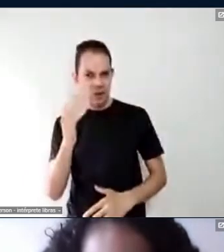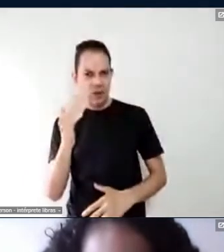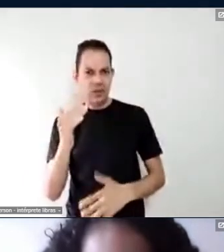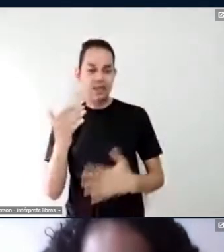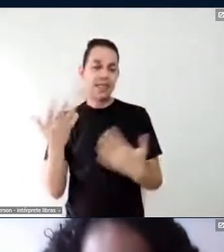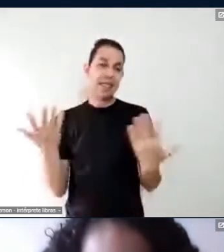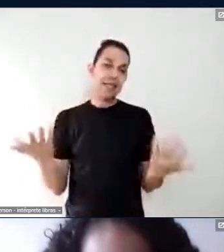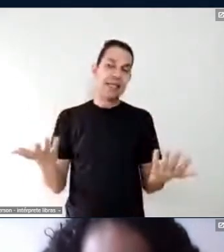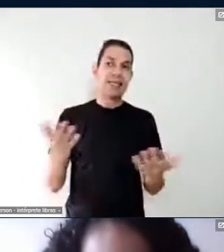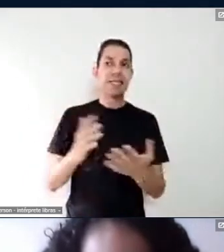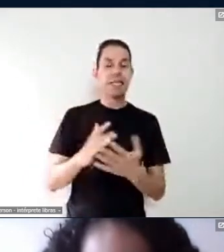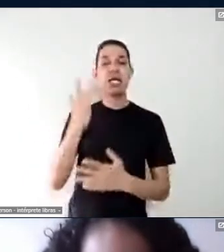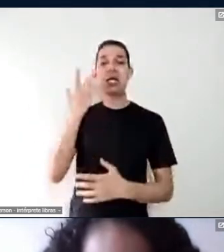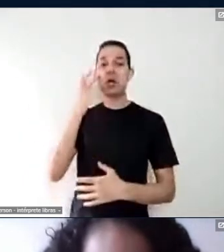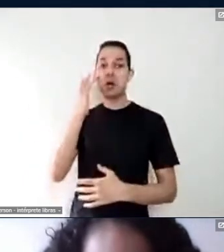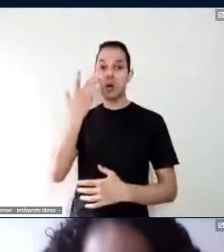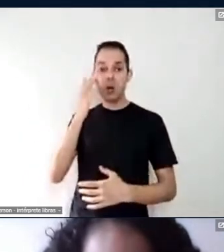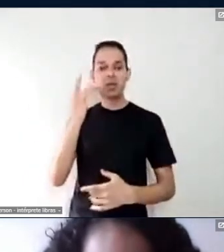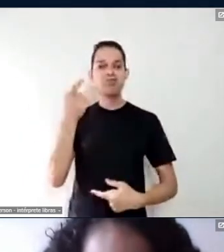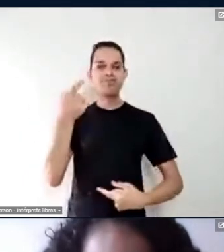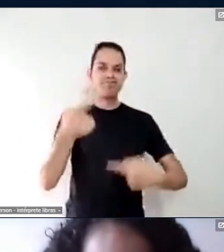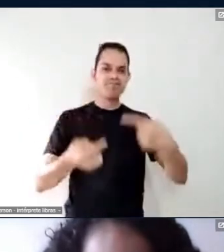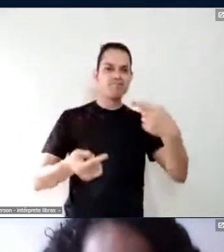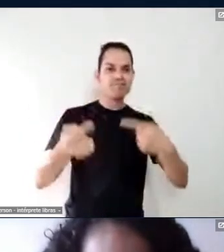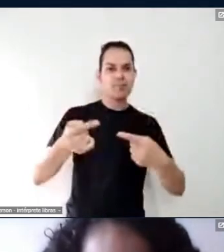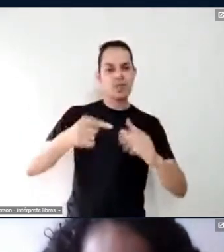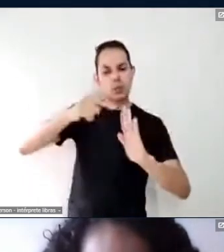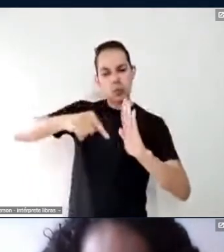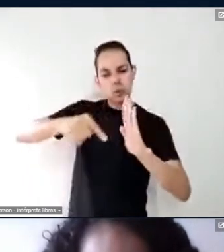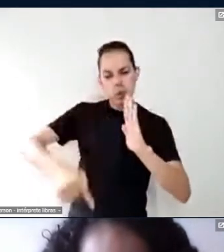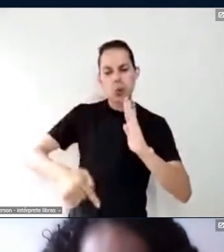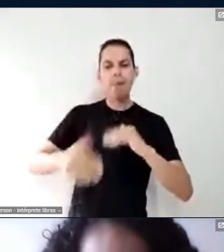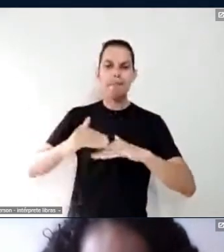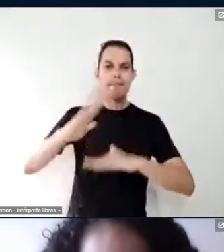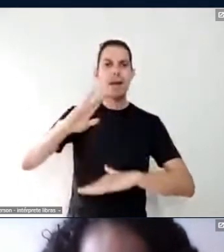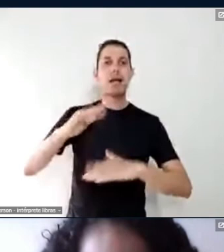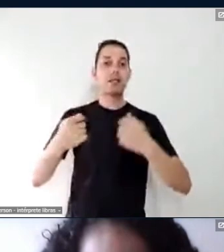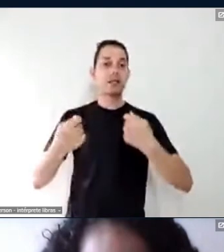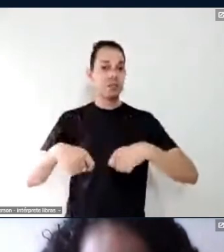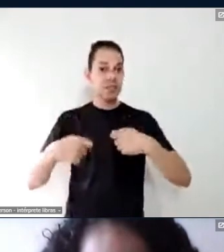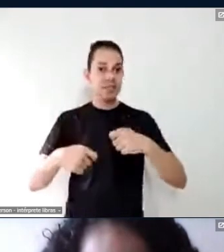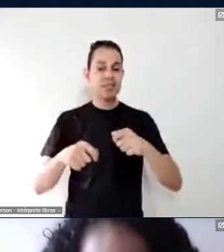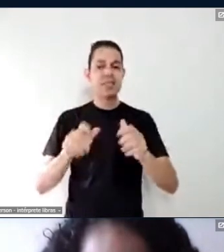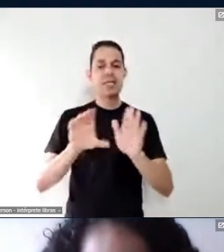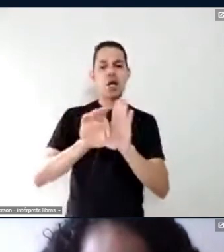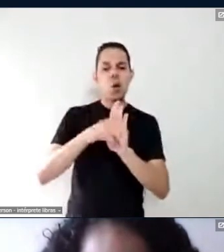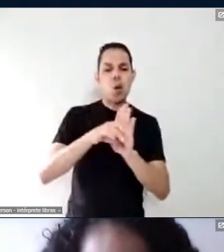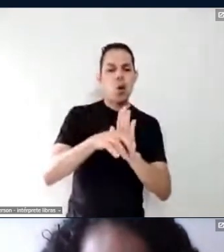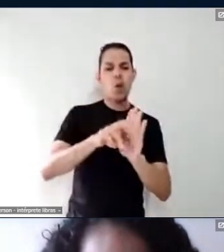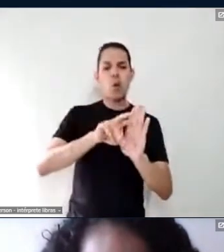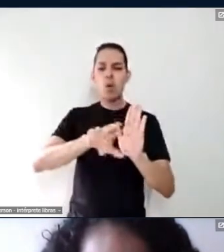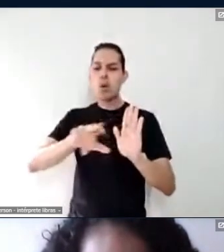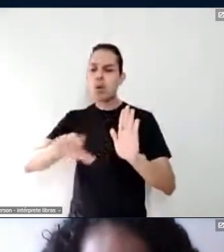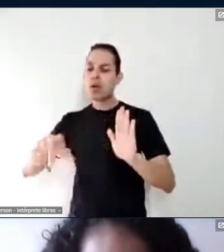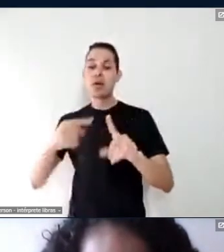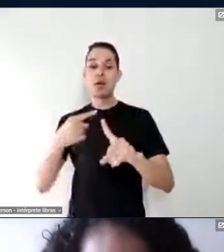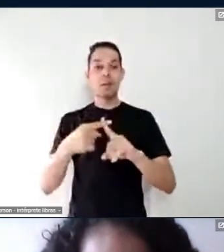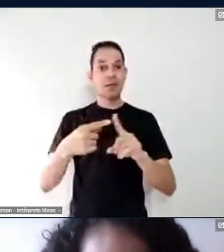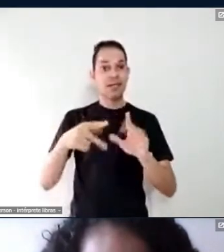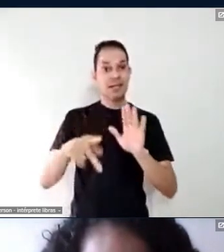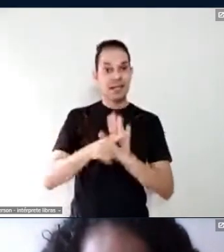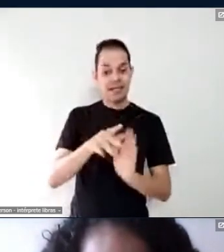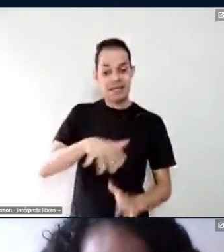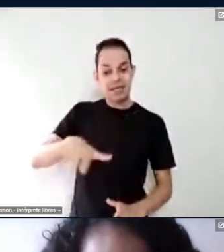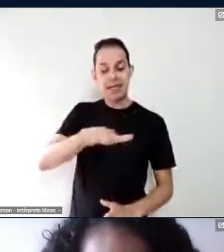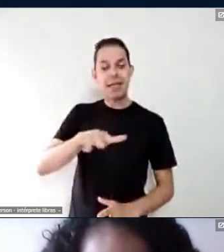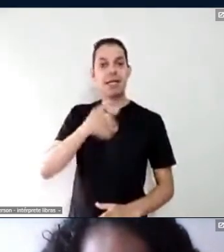é necessário ter uma discussão um pouco mais aprofundada do que seriam esses conceitos, porque na nossa área o conferencista está